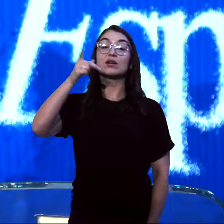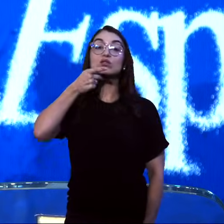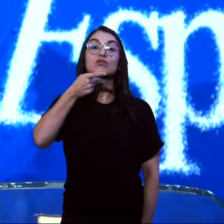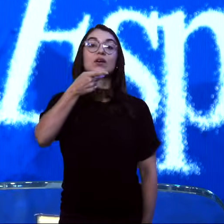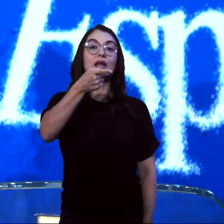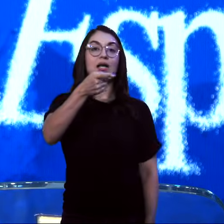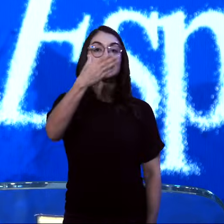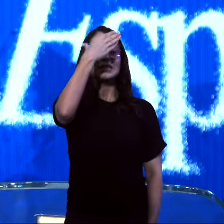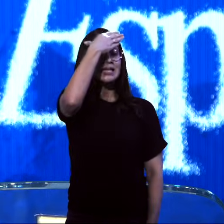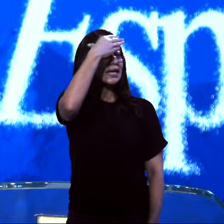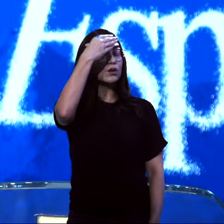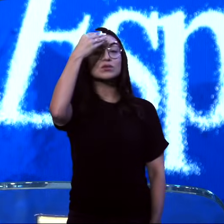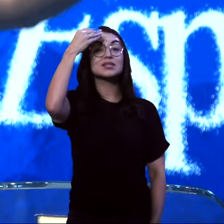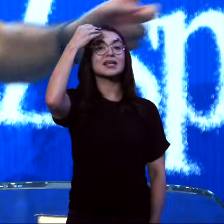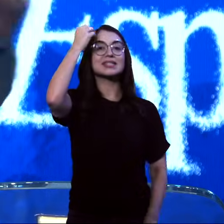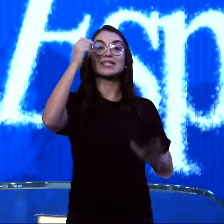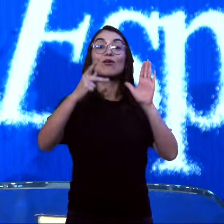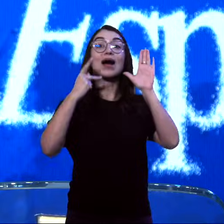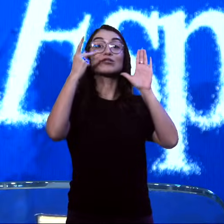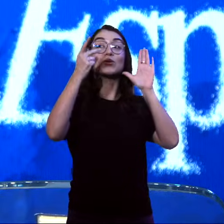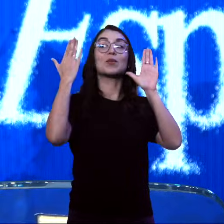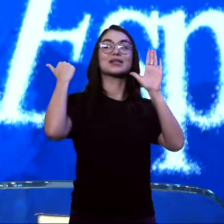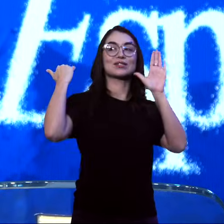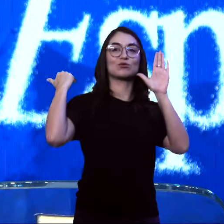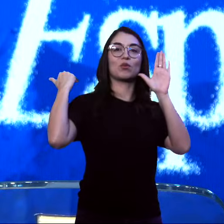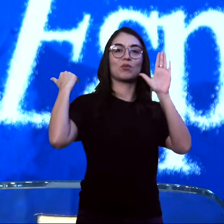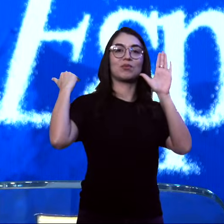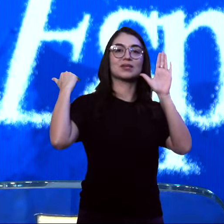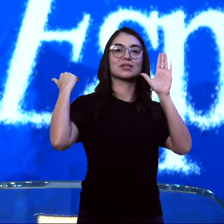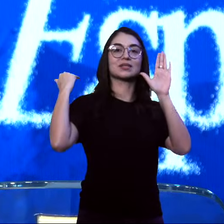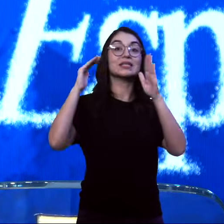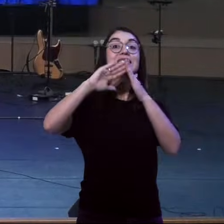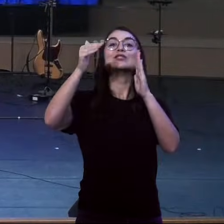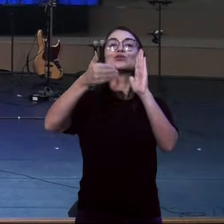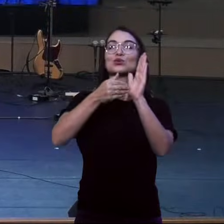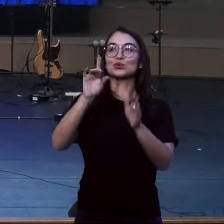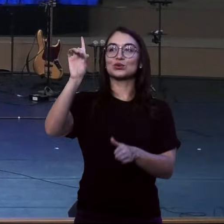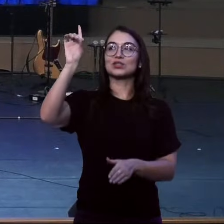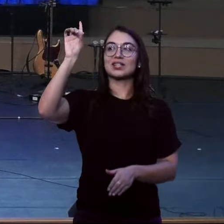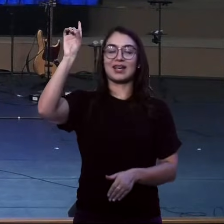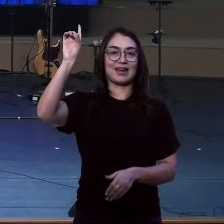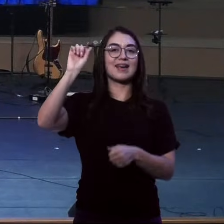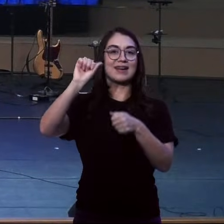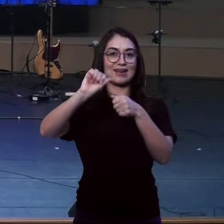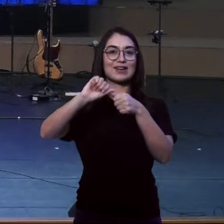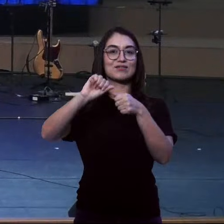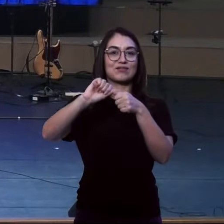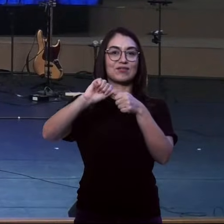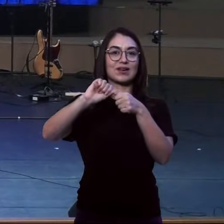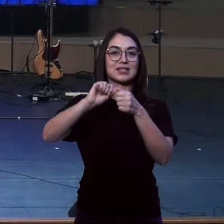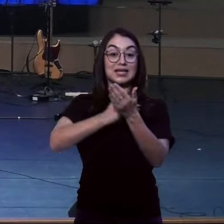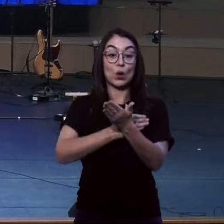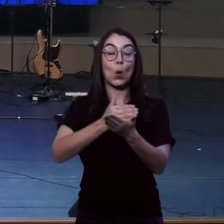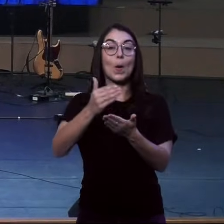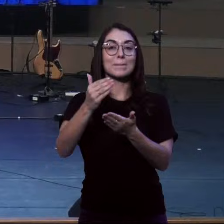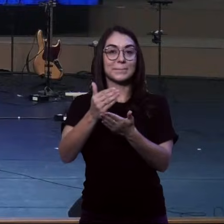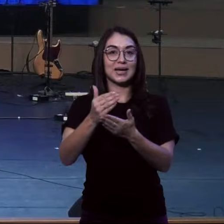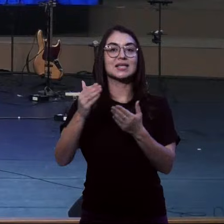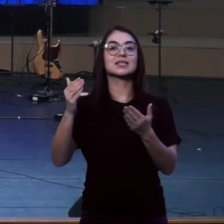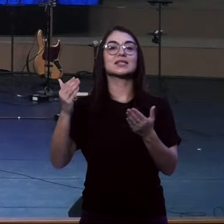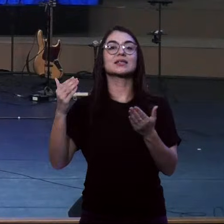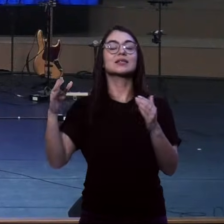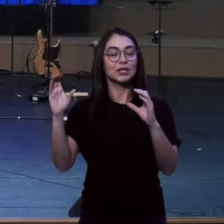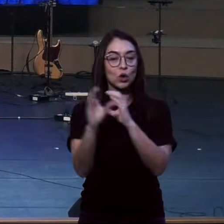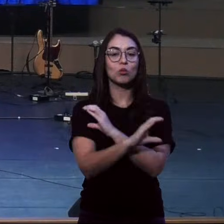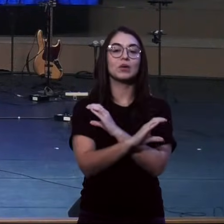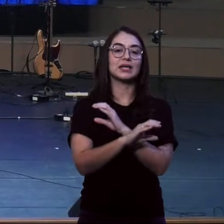com Davi. O que eu comecei, eu vou terminar. E eu levantei um homem de Deus para